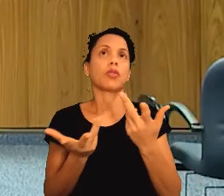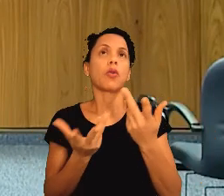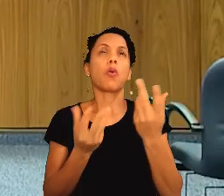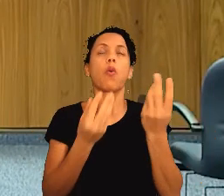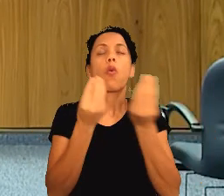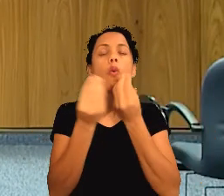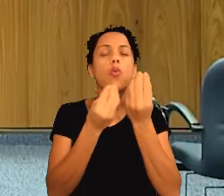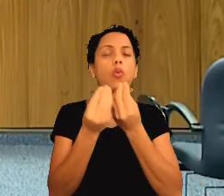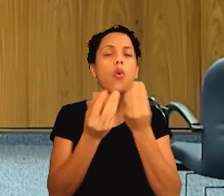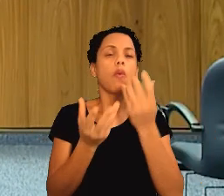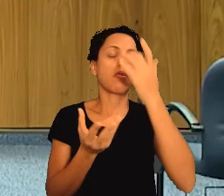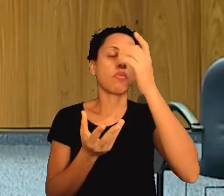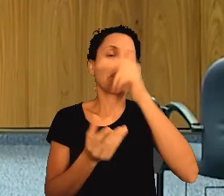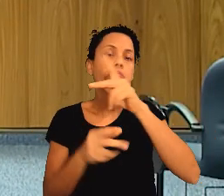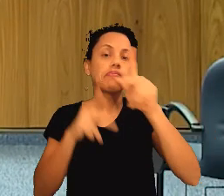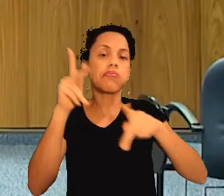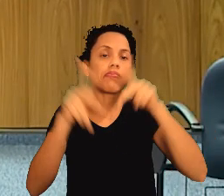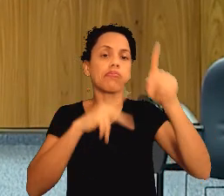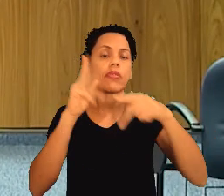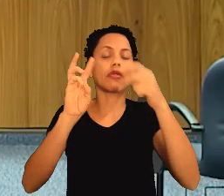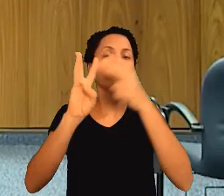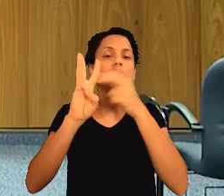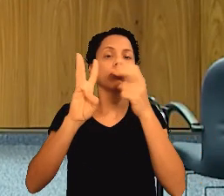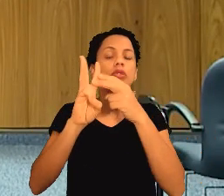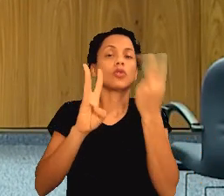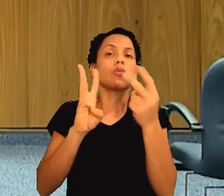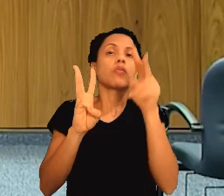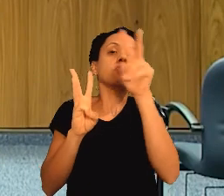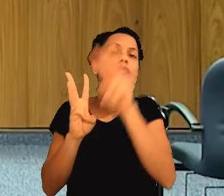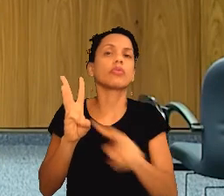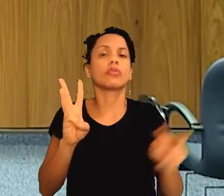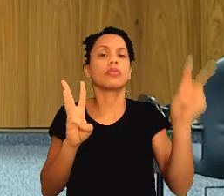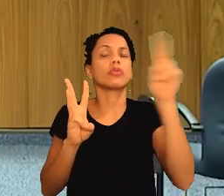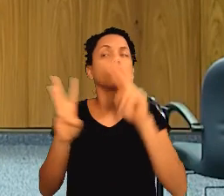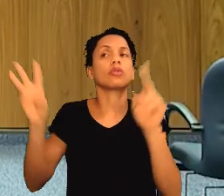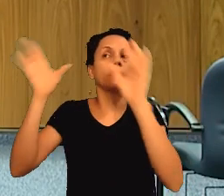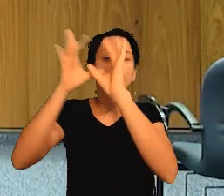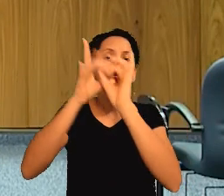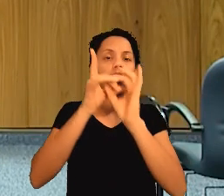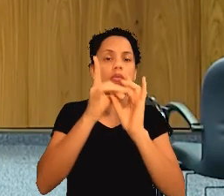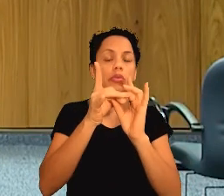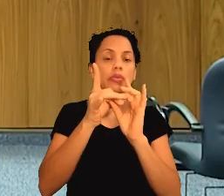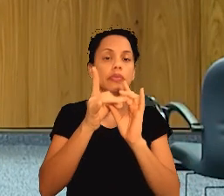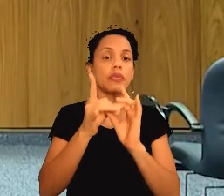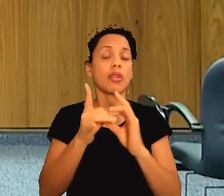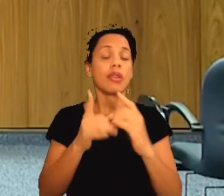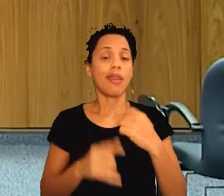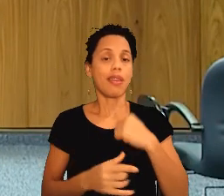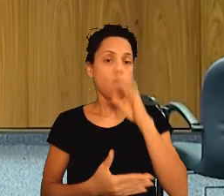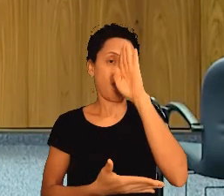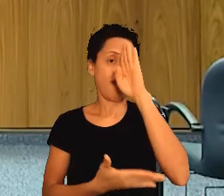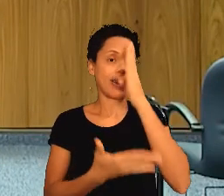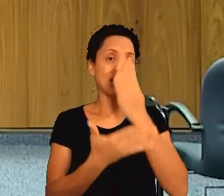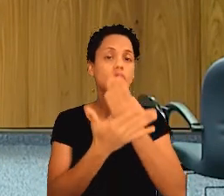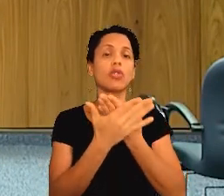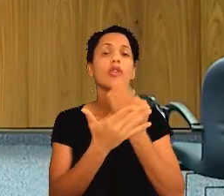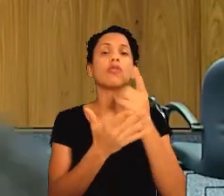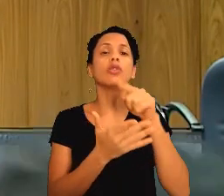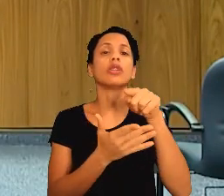um pouco da visão dos povos indígenas sobre esse contexto. Eu acredito que vocês,